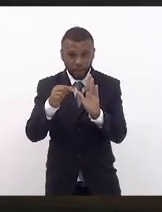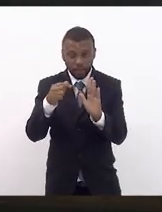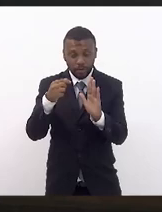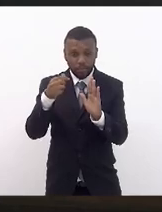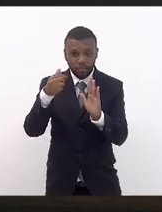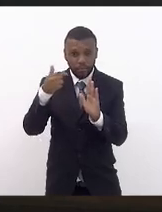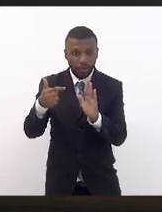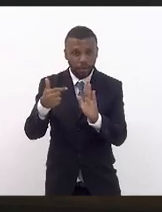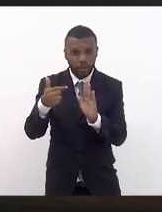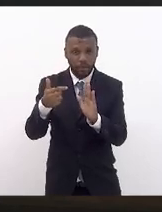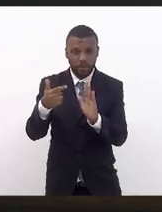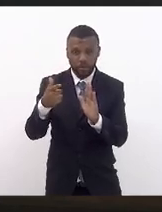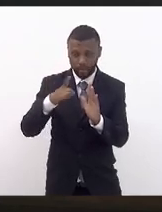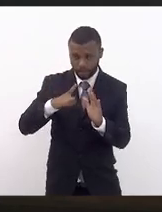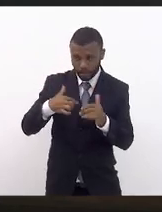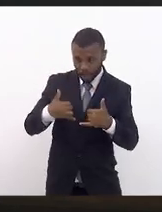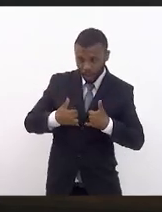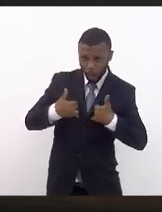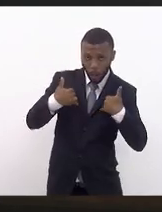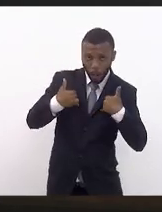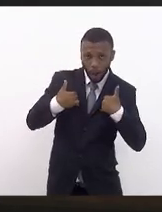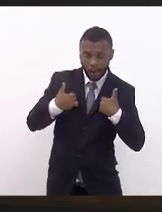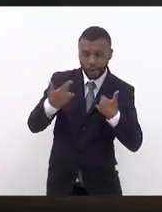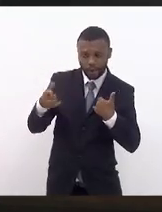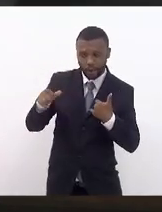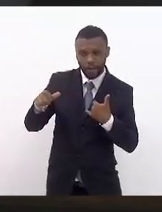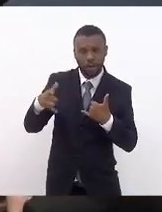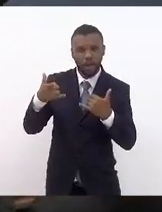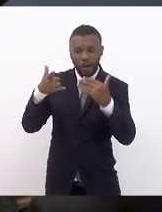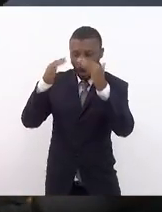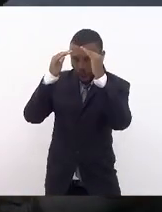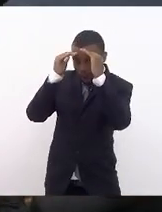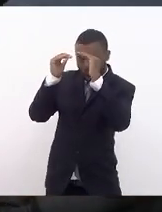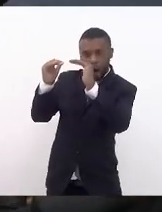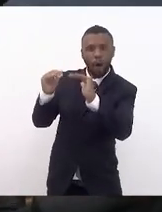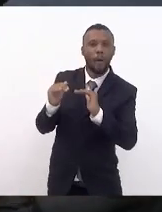honra, honra. Muito obrigado.